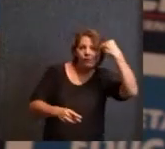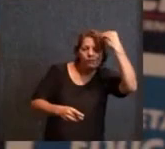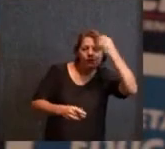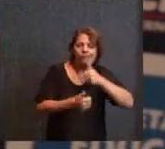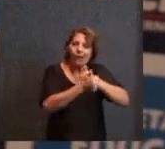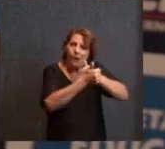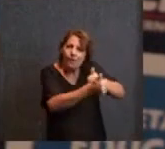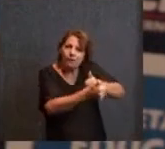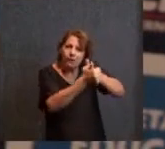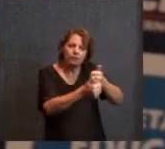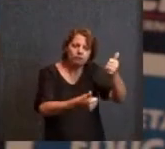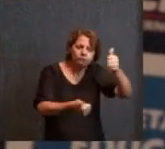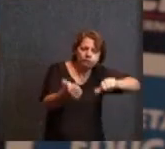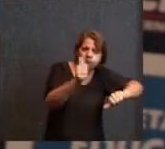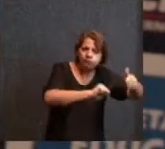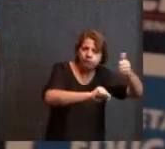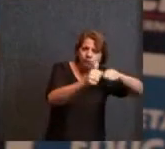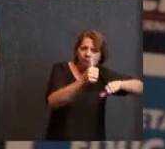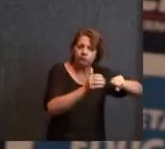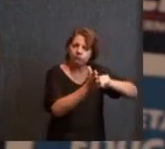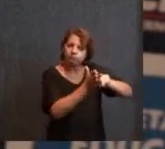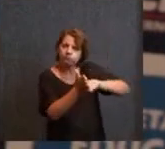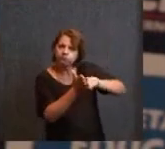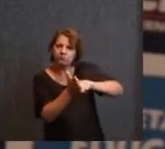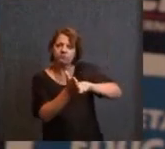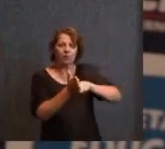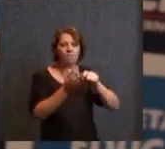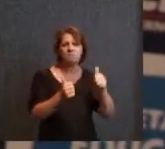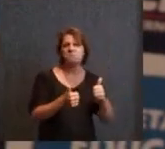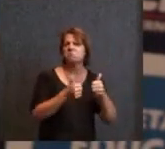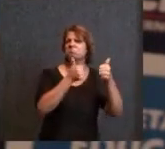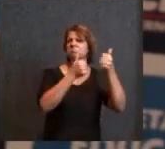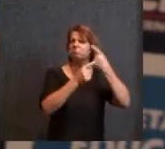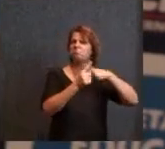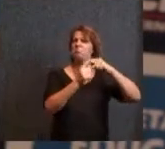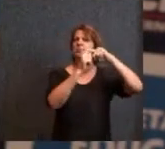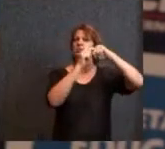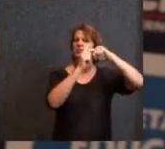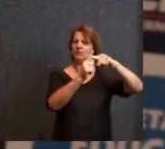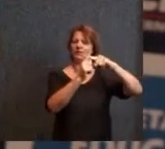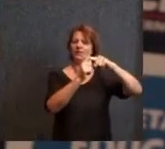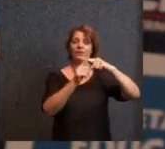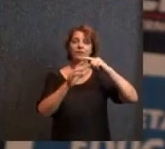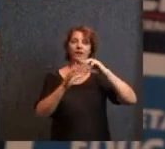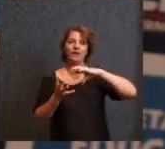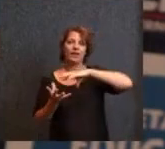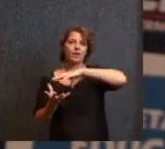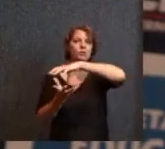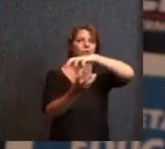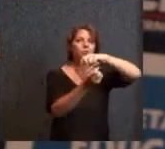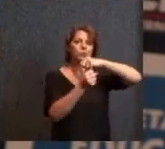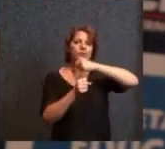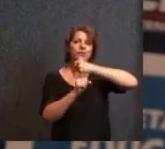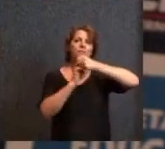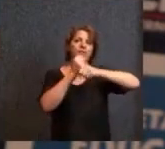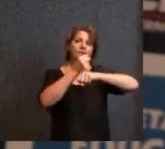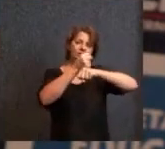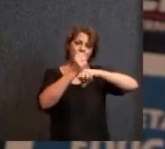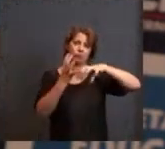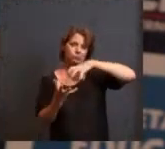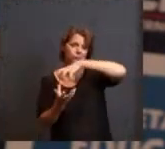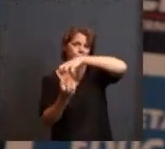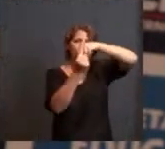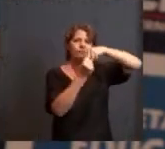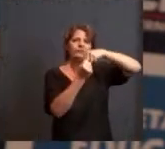e avaliadas evidencia um resultado muito positivo. As ações da sustentabilidade que iniciamos ano passado também,